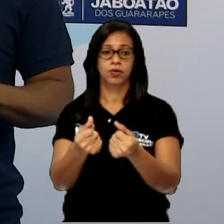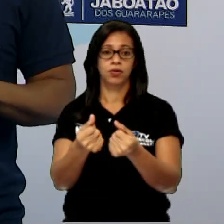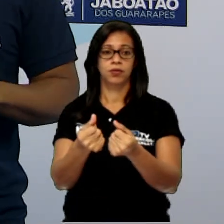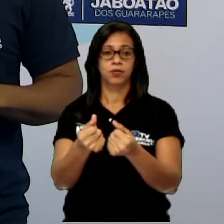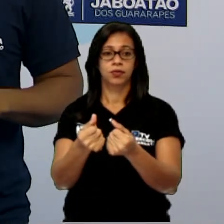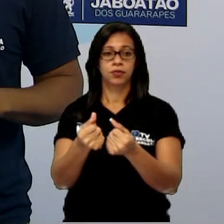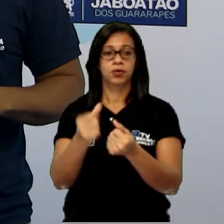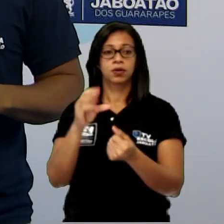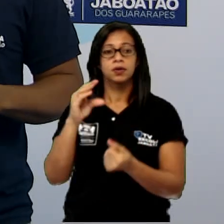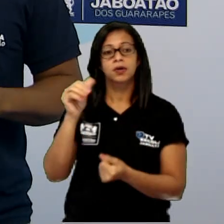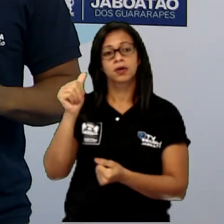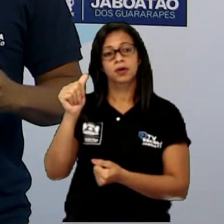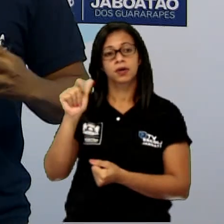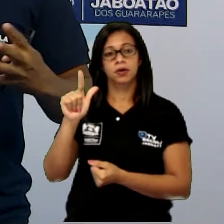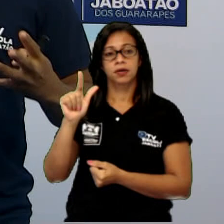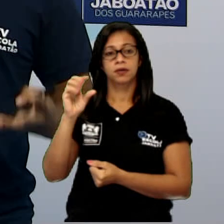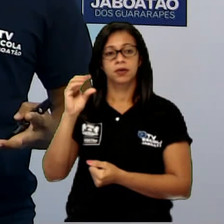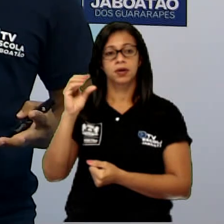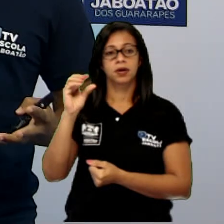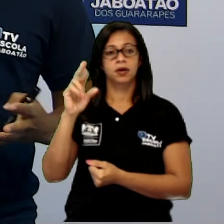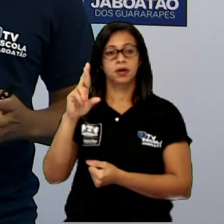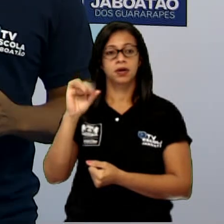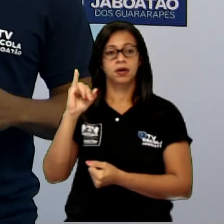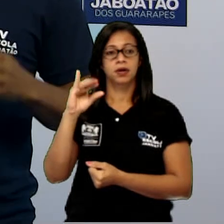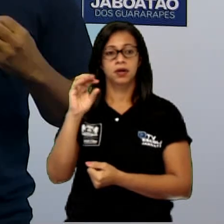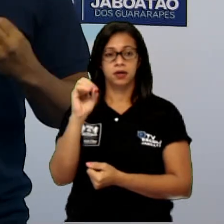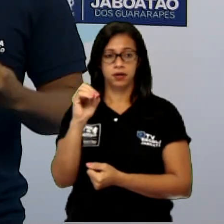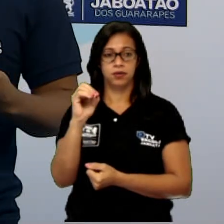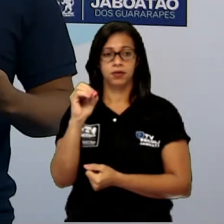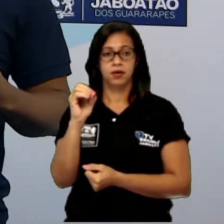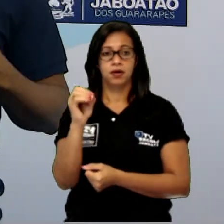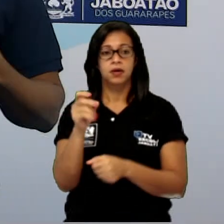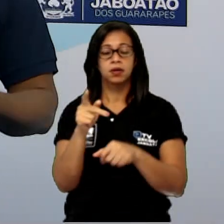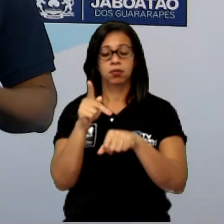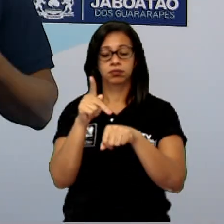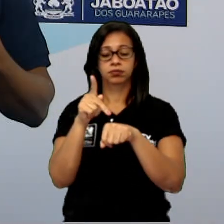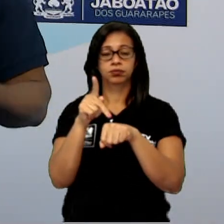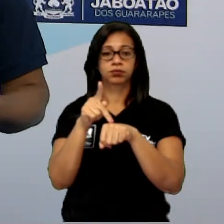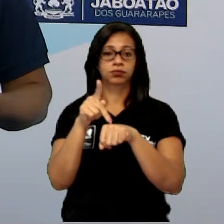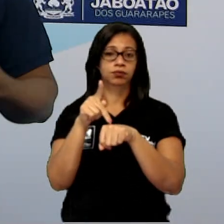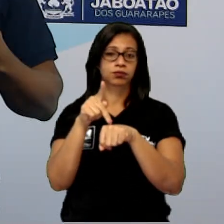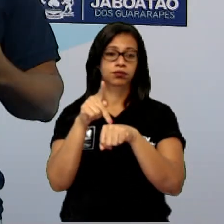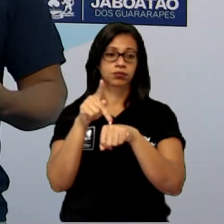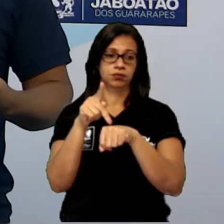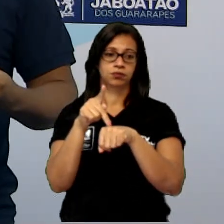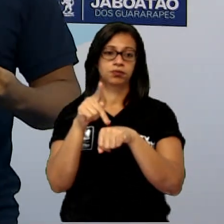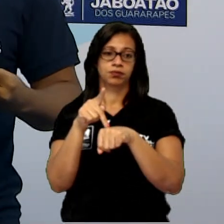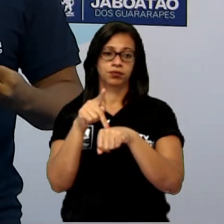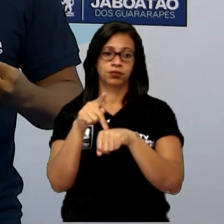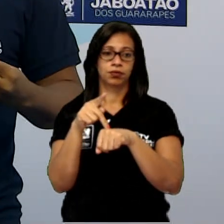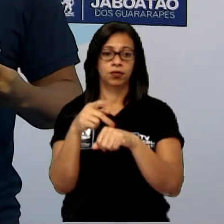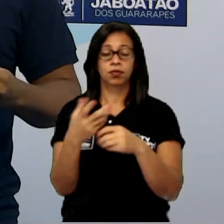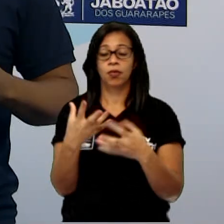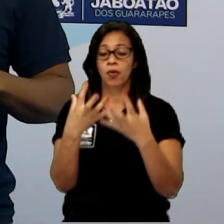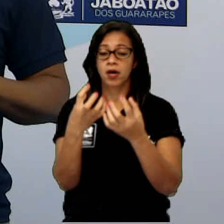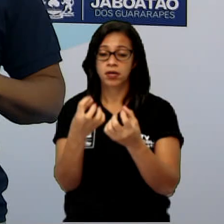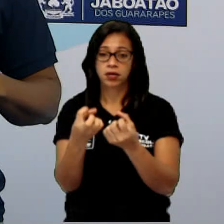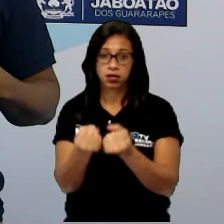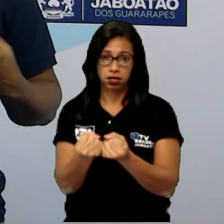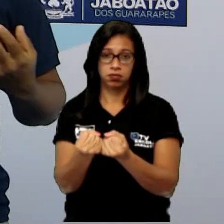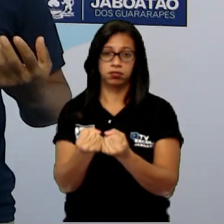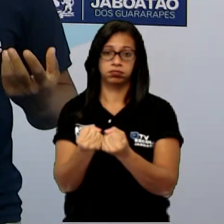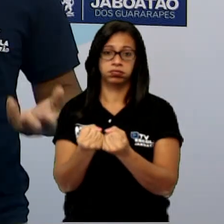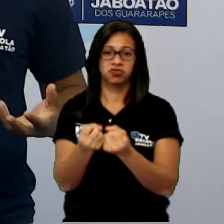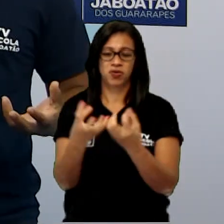partículas de rochas, é seco e esquenta muito quando recebe a luz do sol, comum